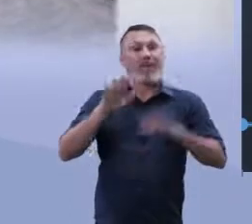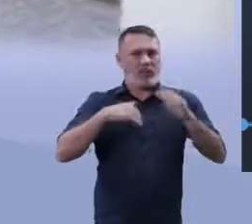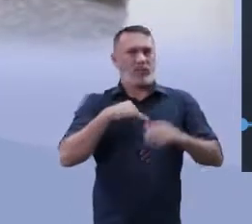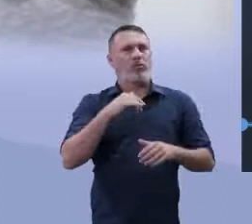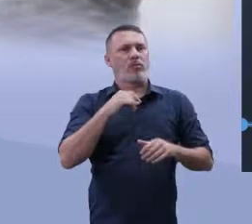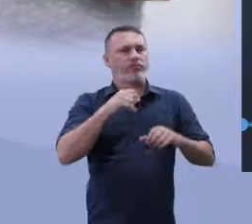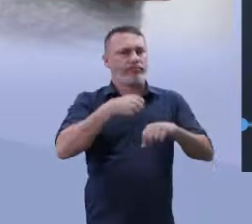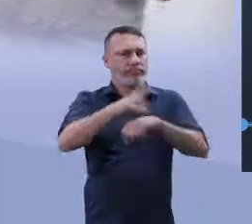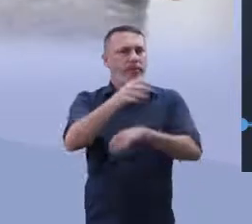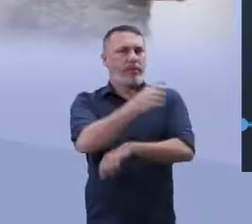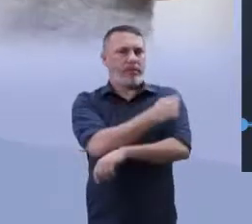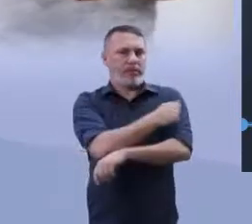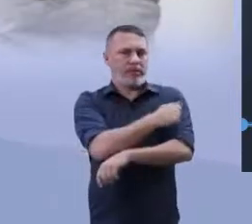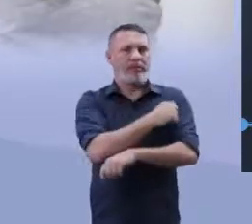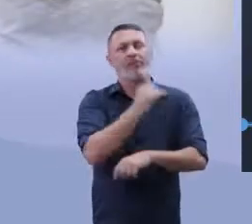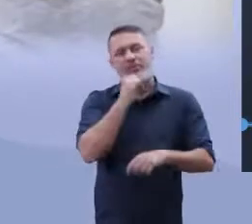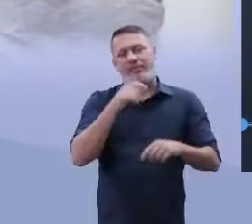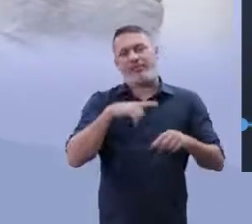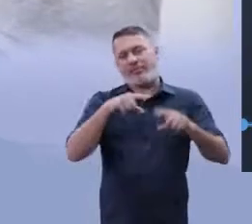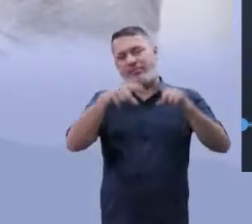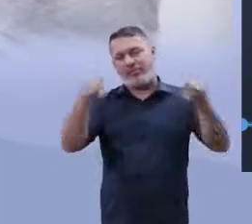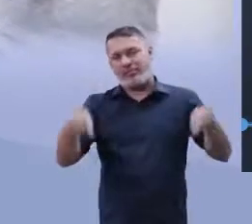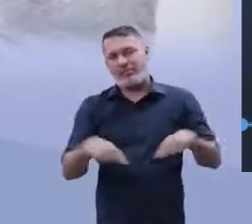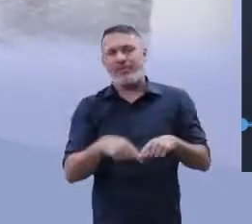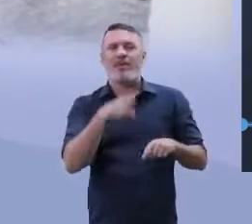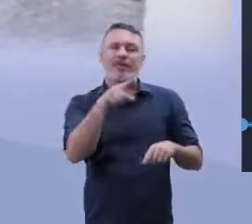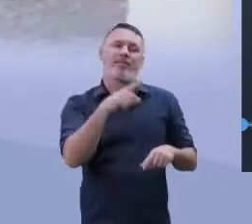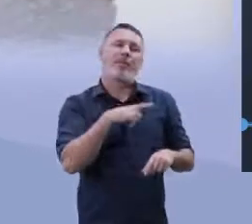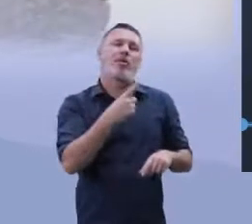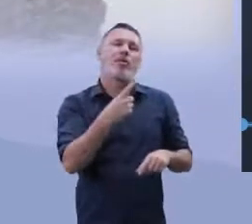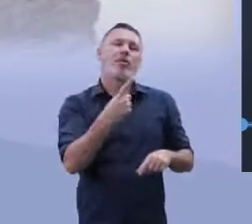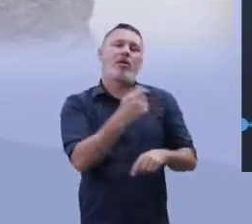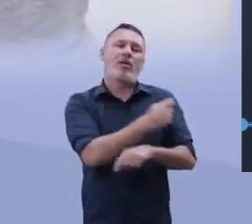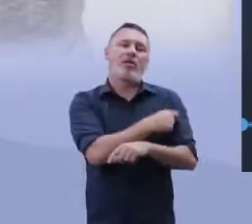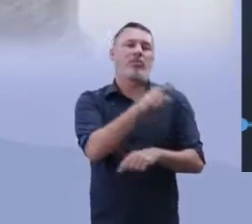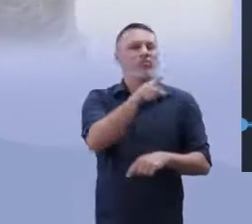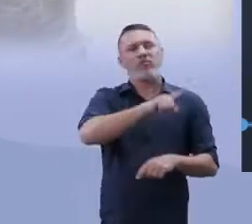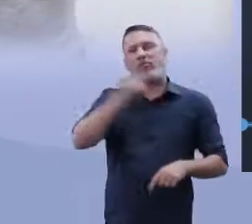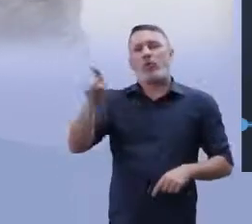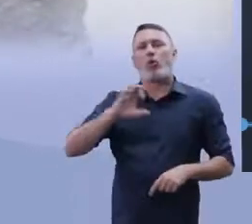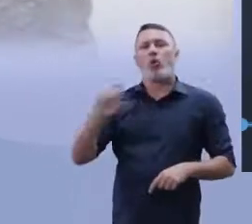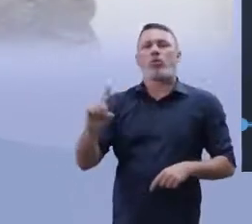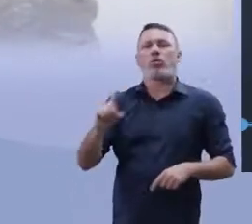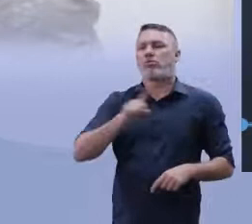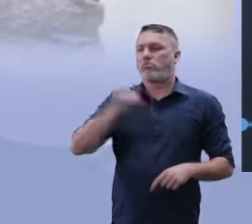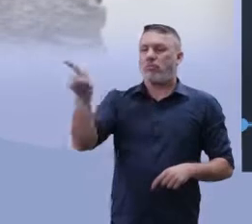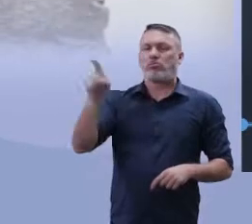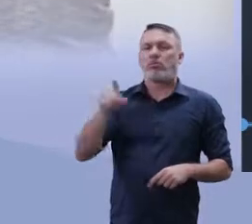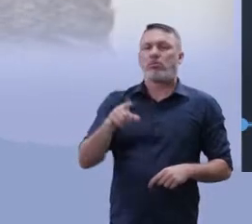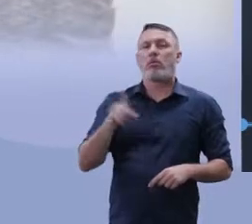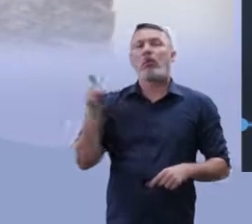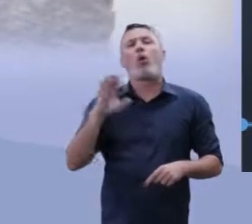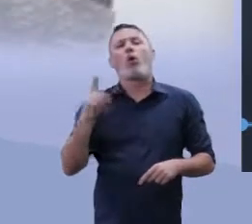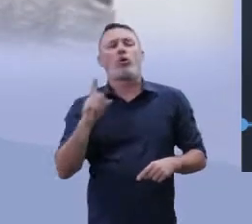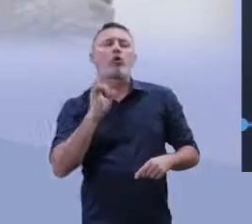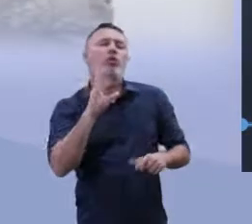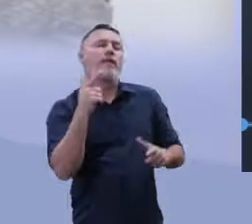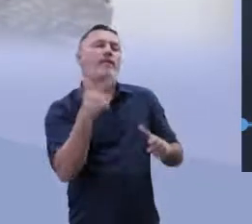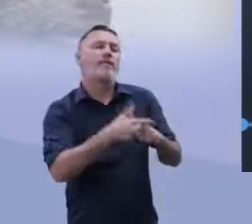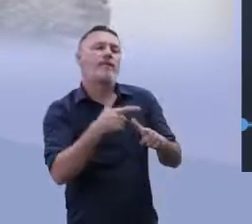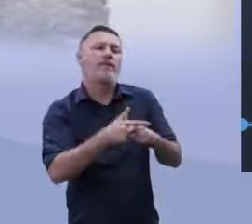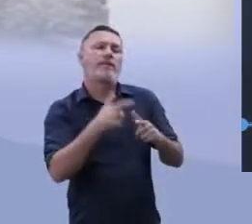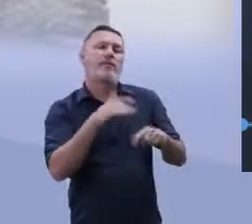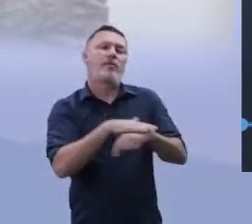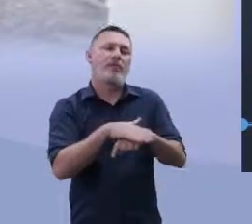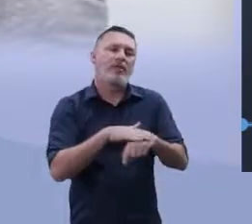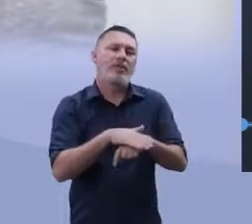um professor tem que retirar um aluno de sala de aula e manda aquele aluno para a coordenação, e chega lá, a coordenação apenas conversa com aquele aluno e